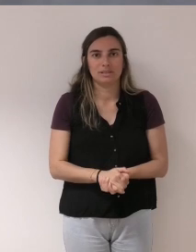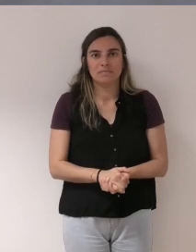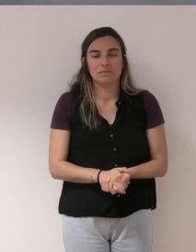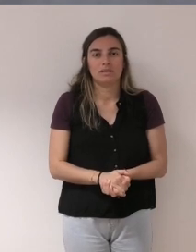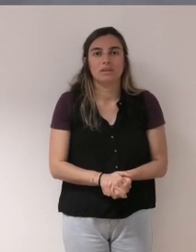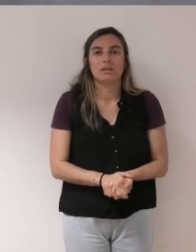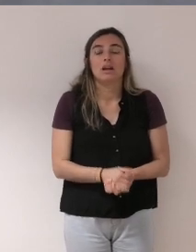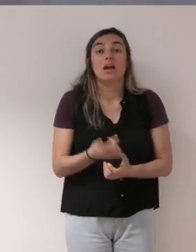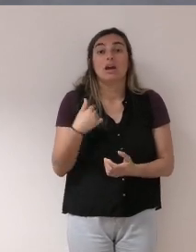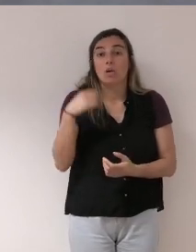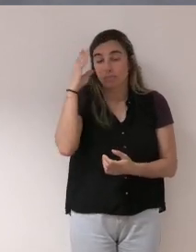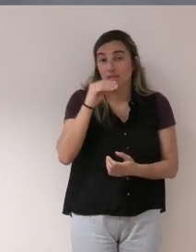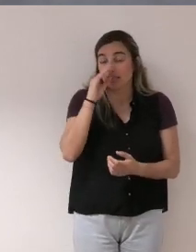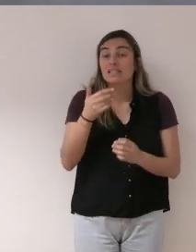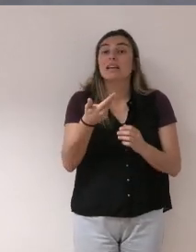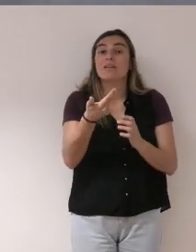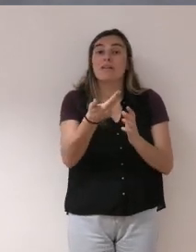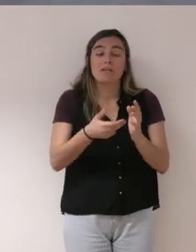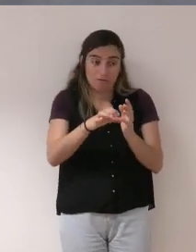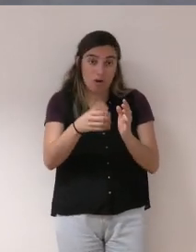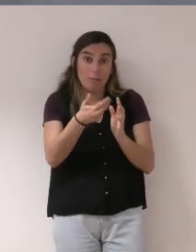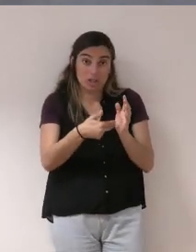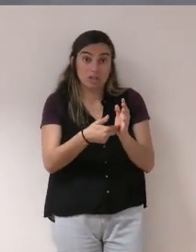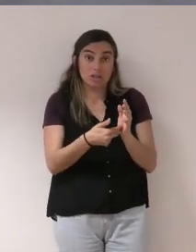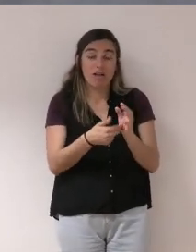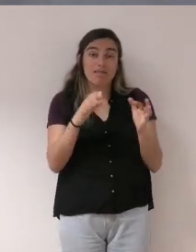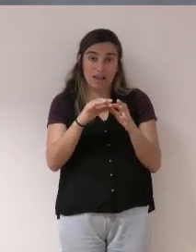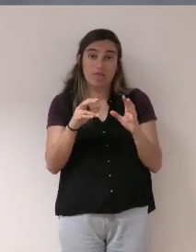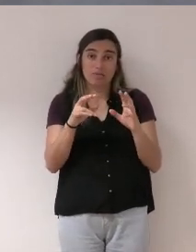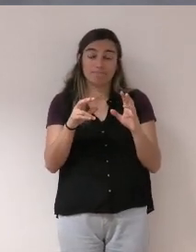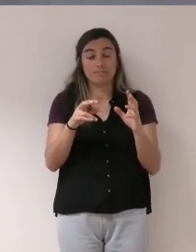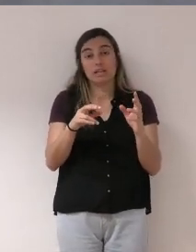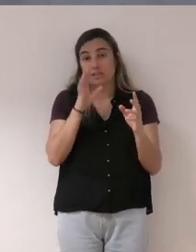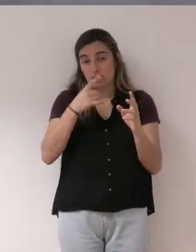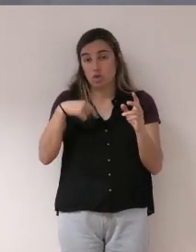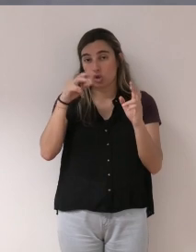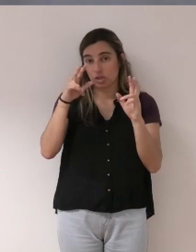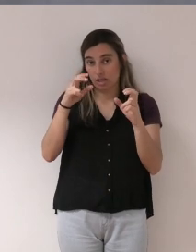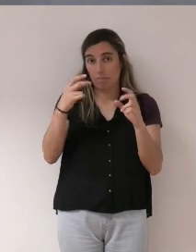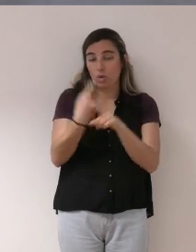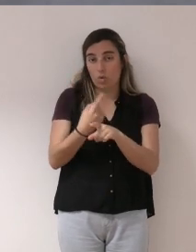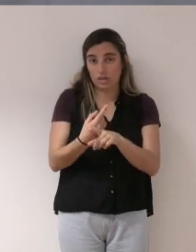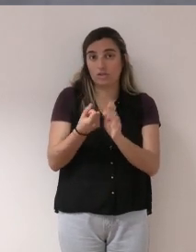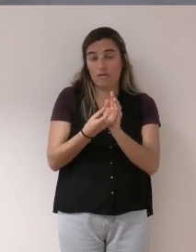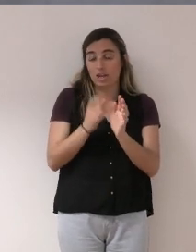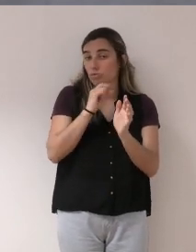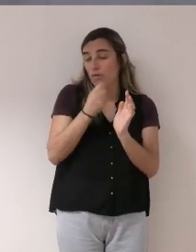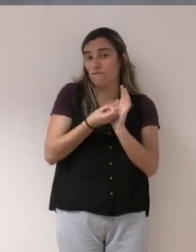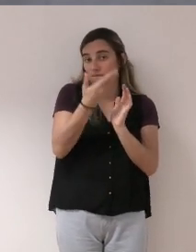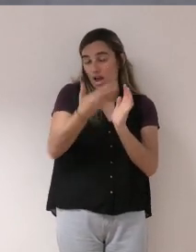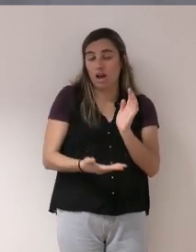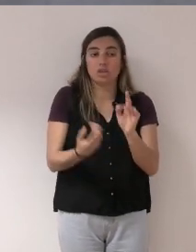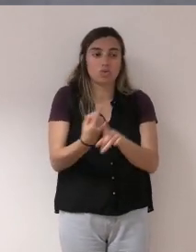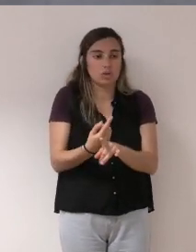Eu não sei, não sei se é um estilo que seja reconhecido. Do ponto de vista temático, se nós somarmos aquelas que são as opções, digamos,